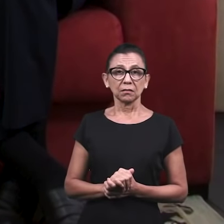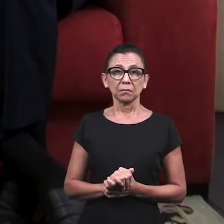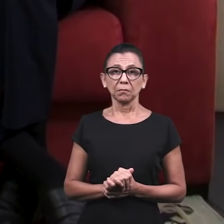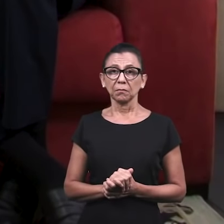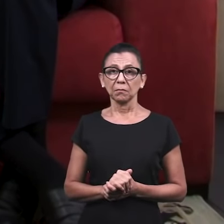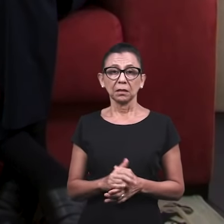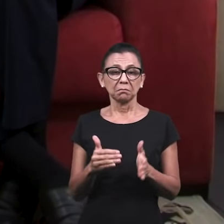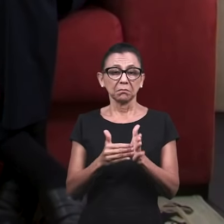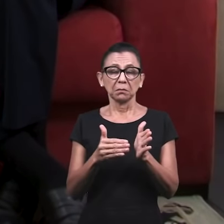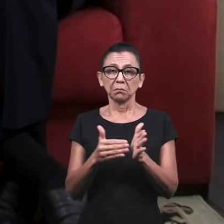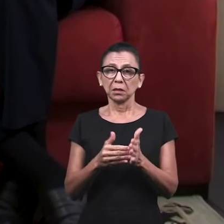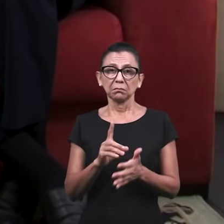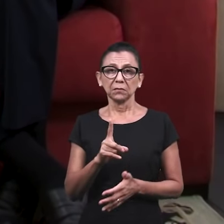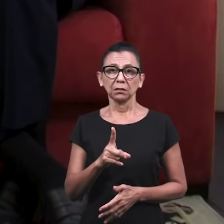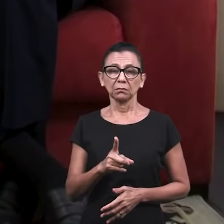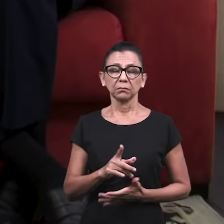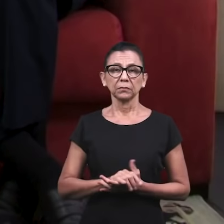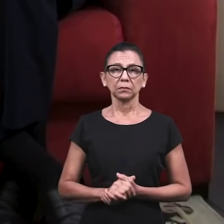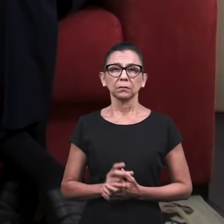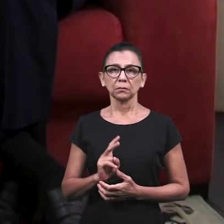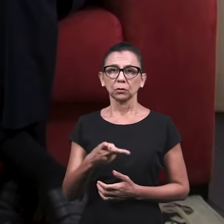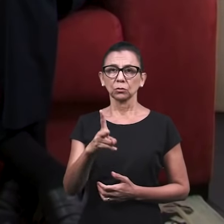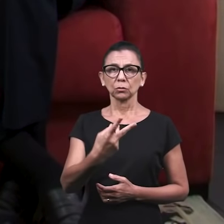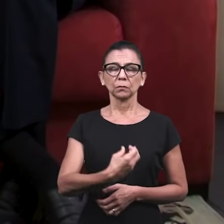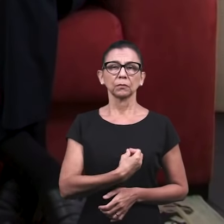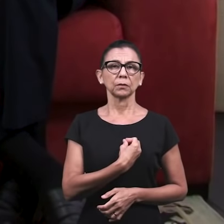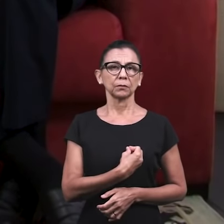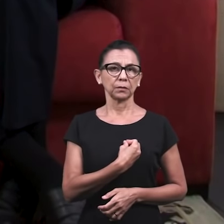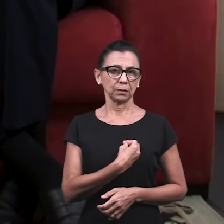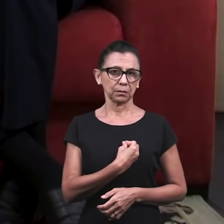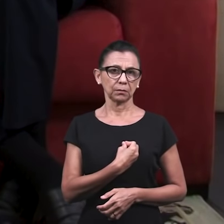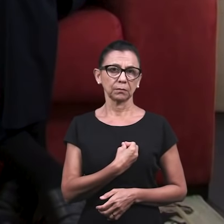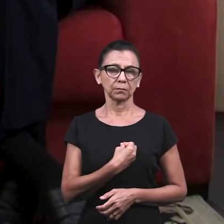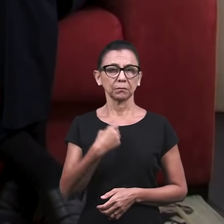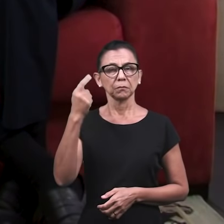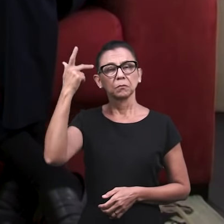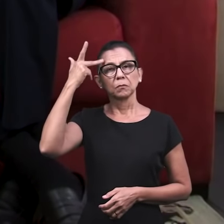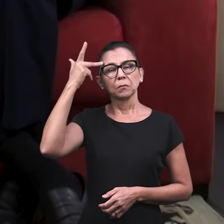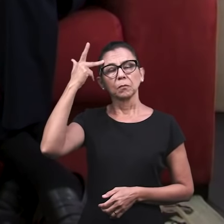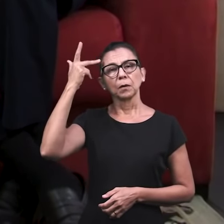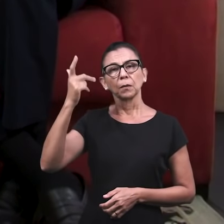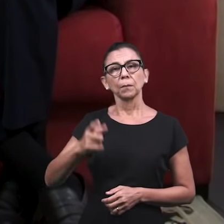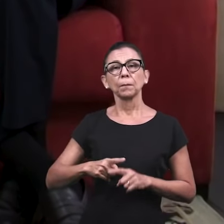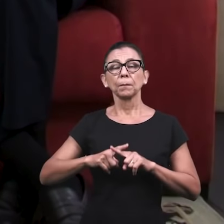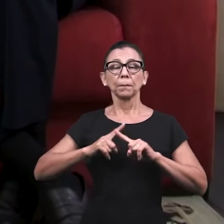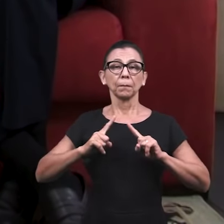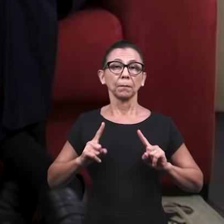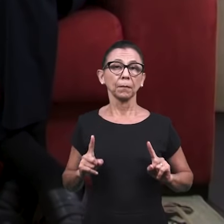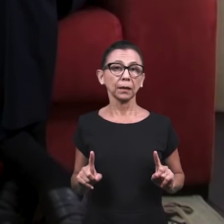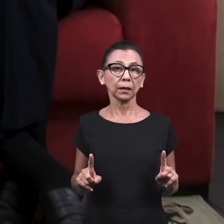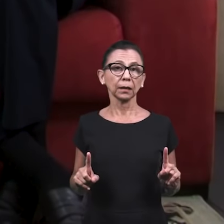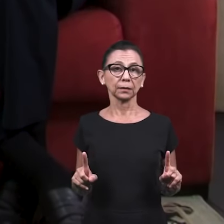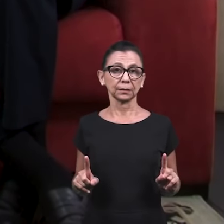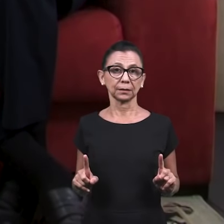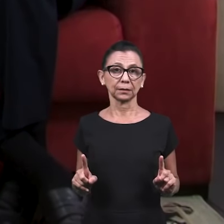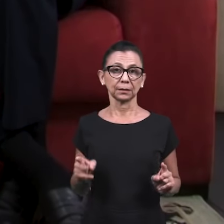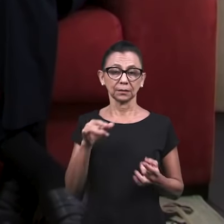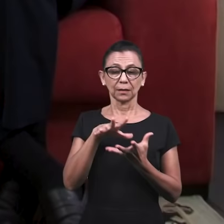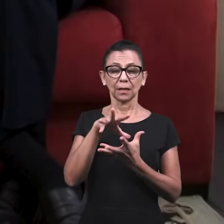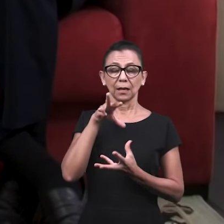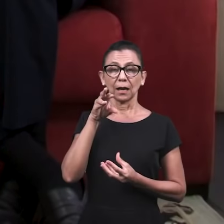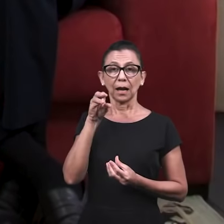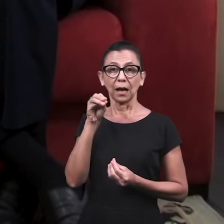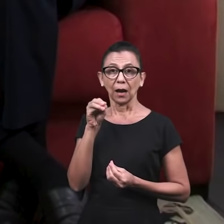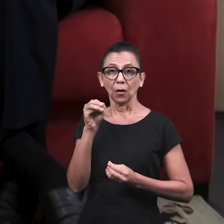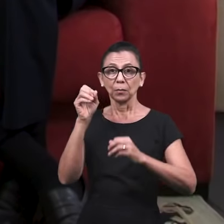nossas vidas. Nós seguimos vivendo, nós prosseguimos os nossos dias. No entanto, a nossa alma, para ter